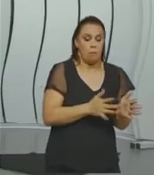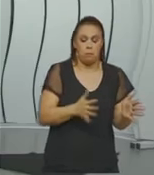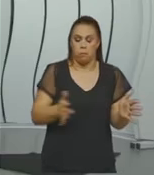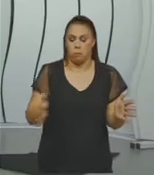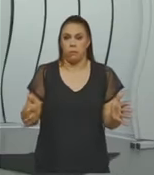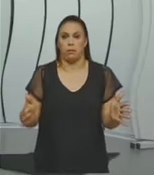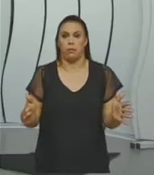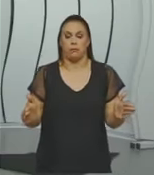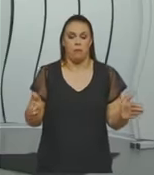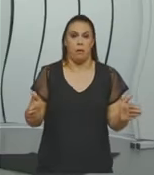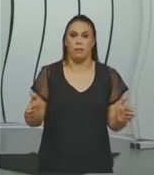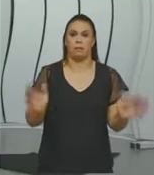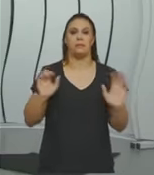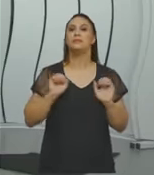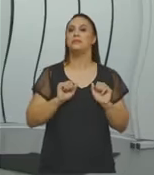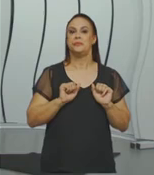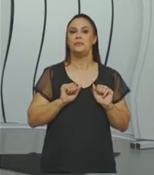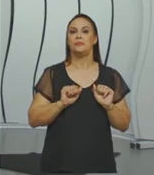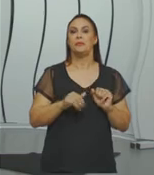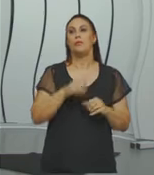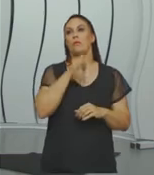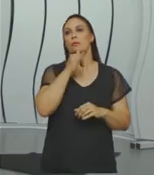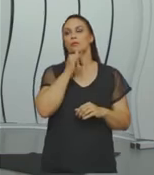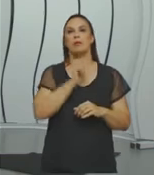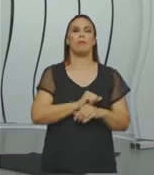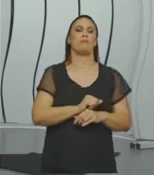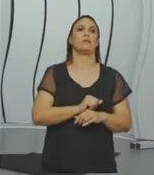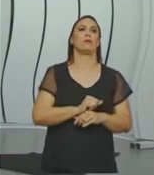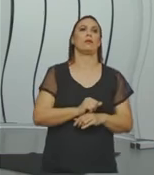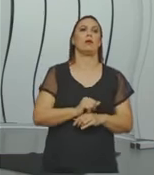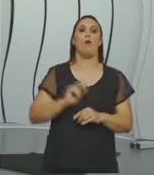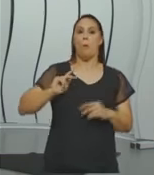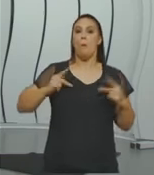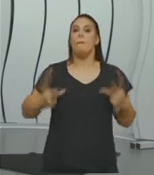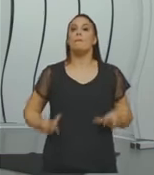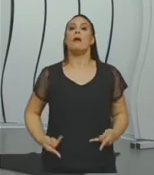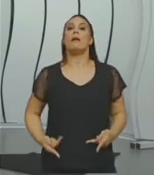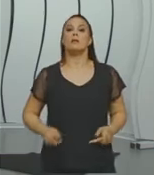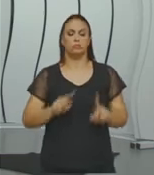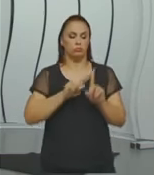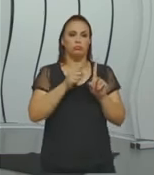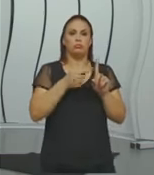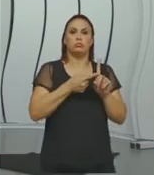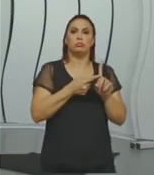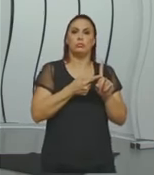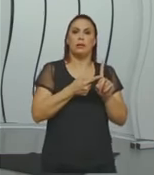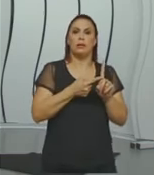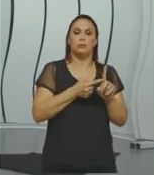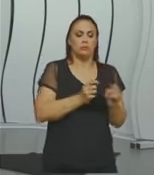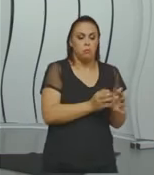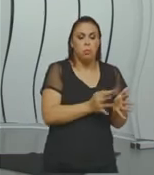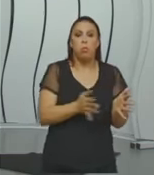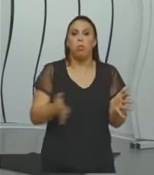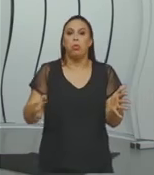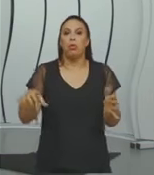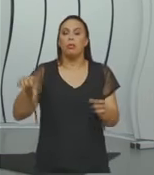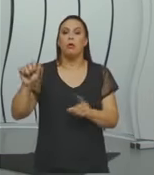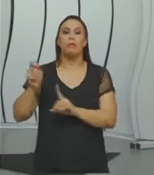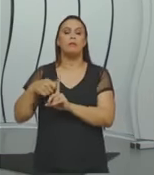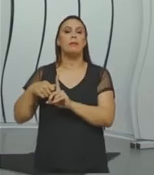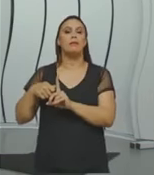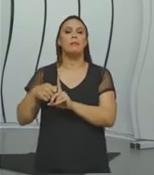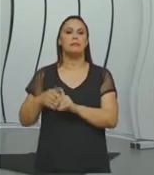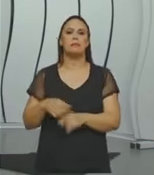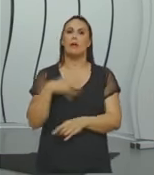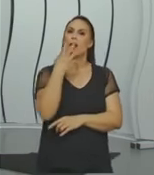vamos pegar nós seres humanos aí demoramos, né, 9 meses até o nascimento. Cachorros, em média 61